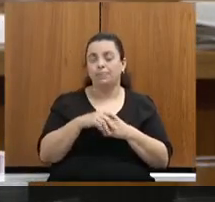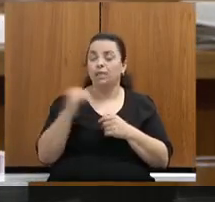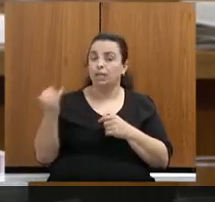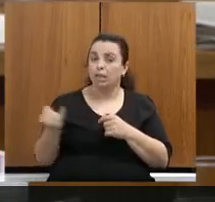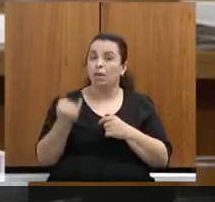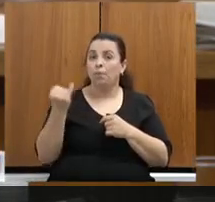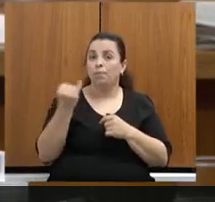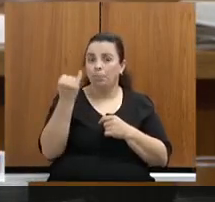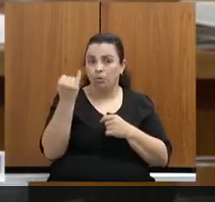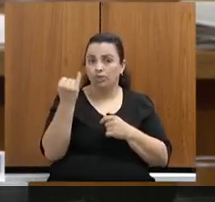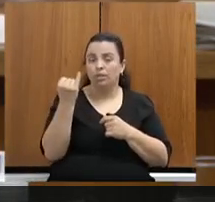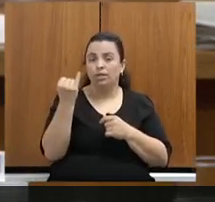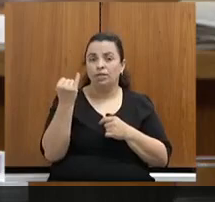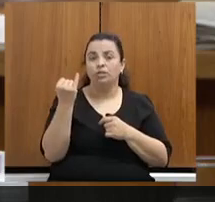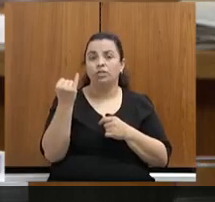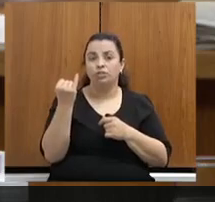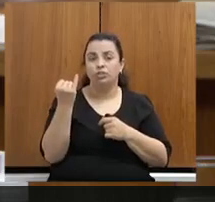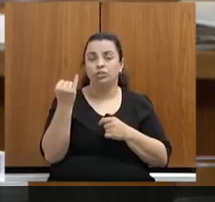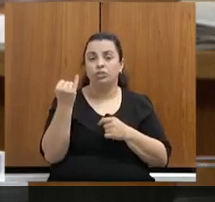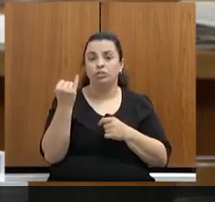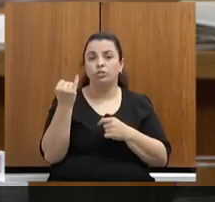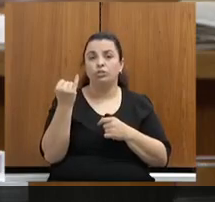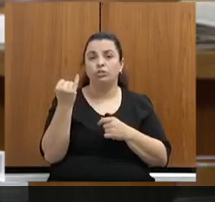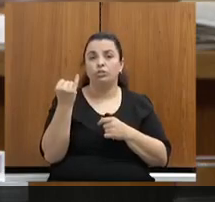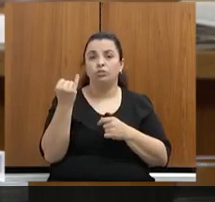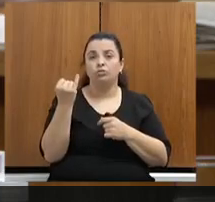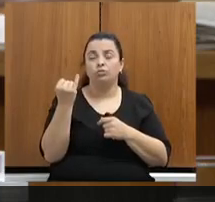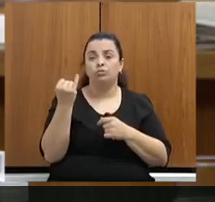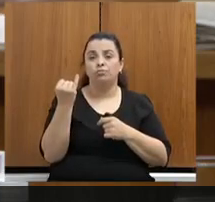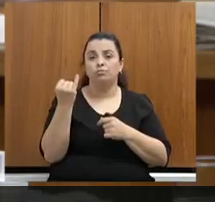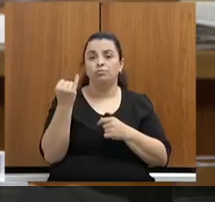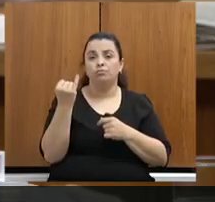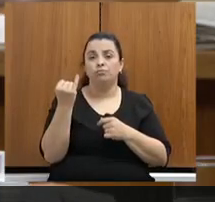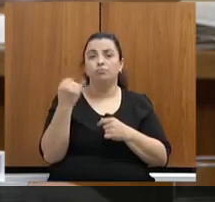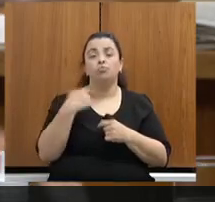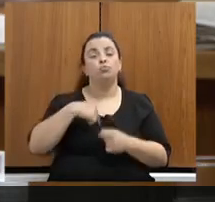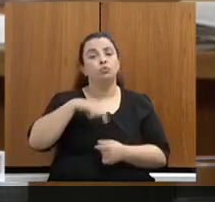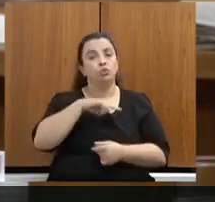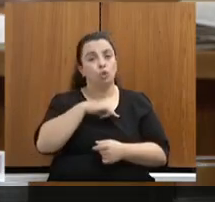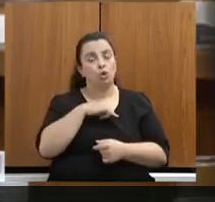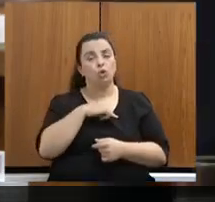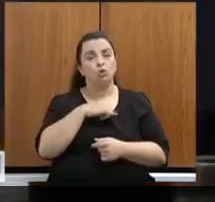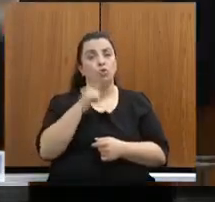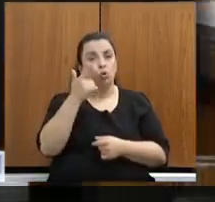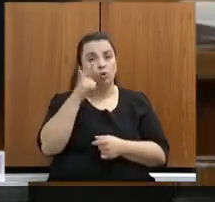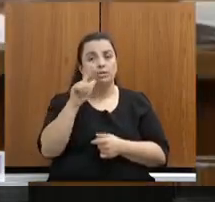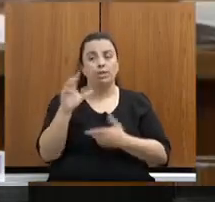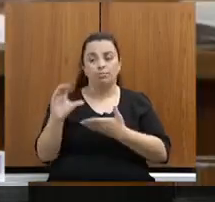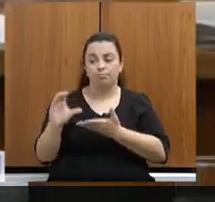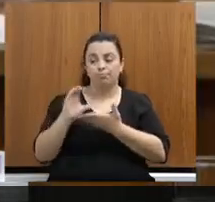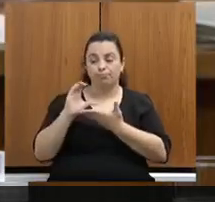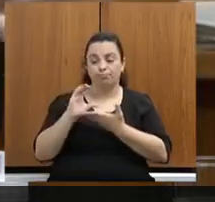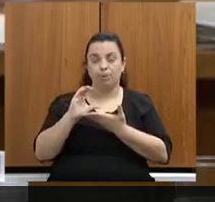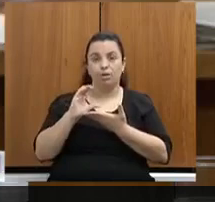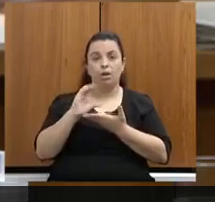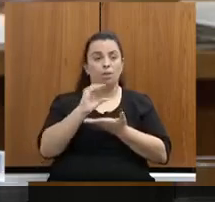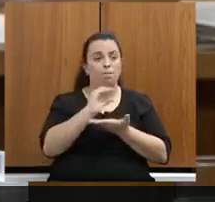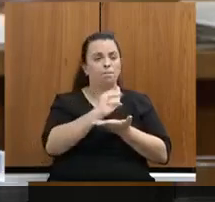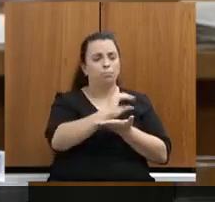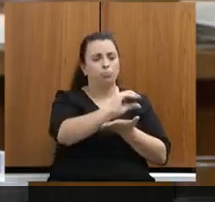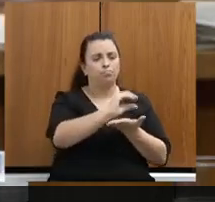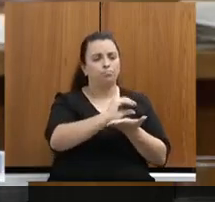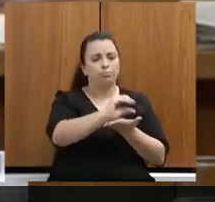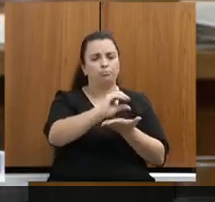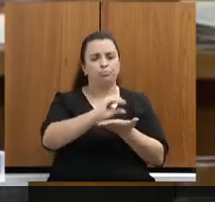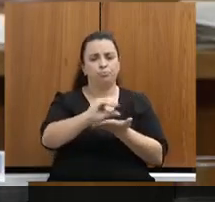importância EA relevância de que nós possamos aplicar recursos para